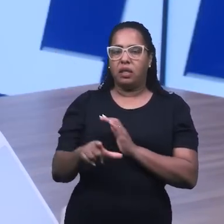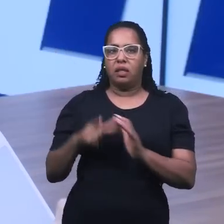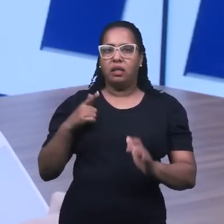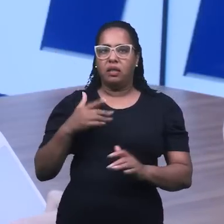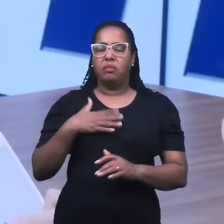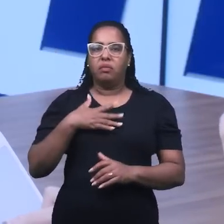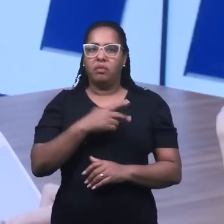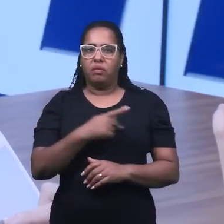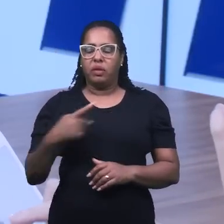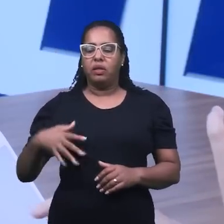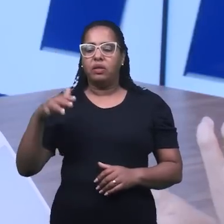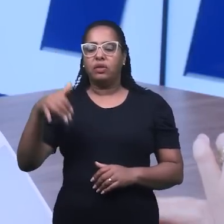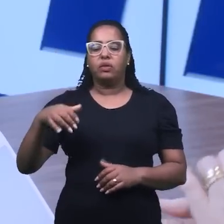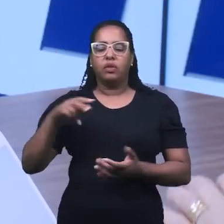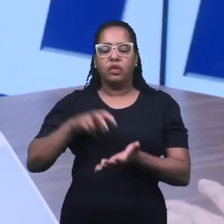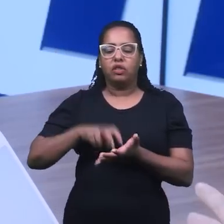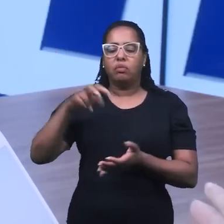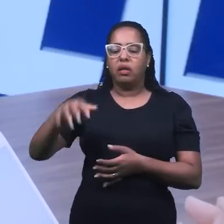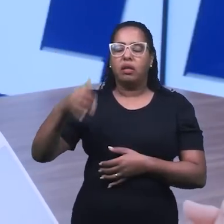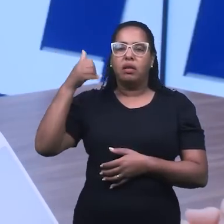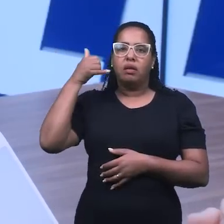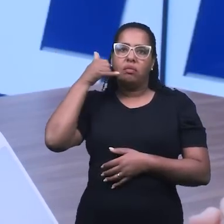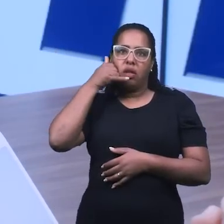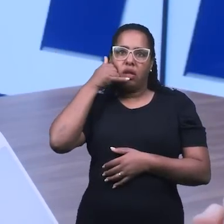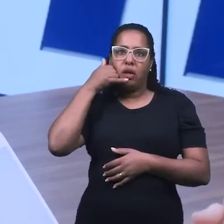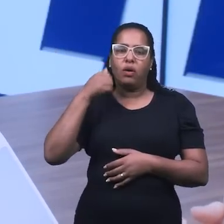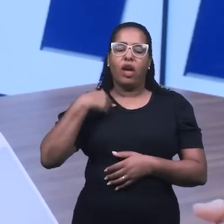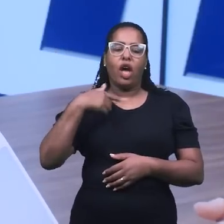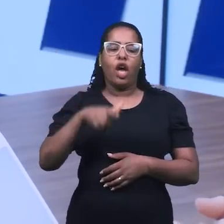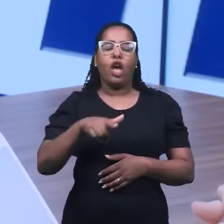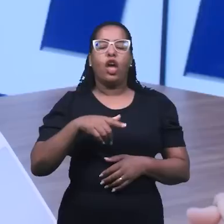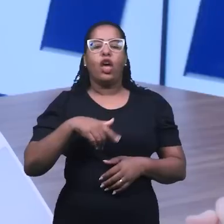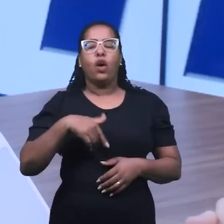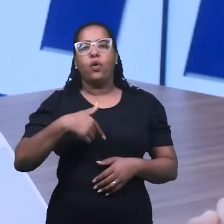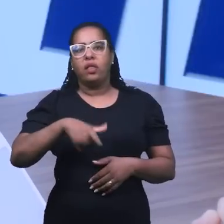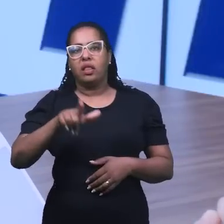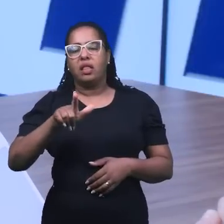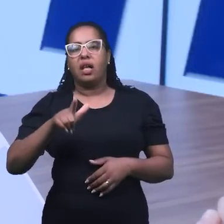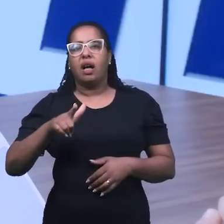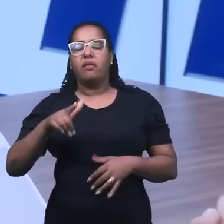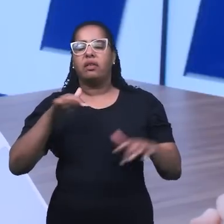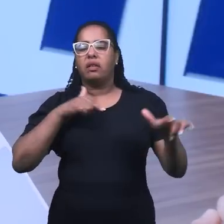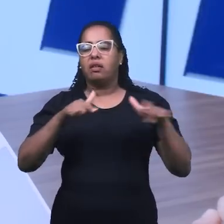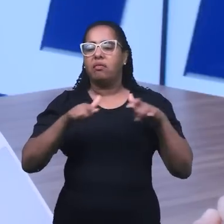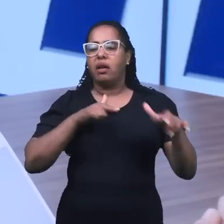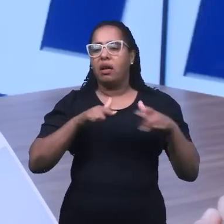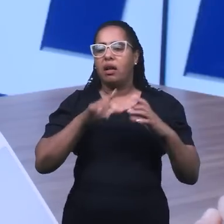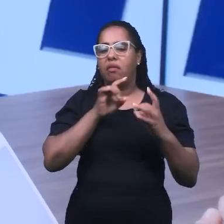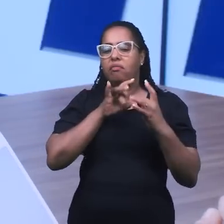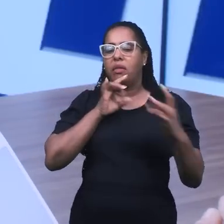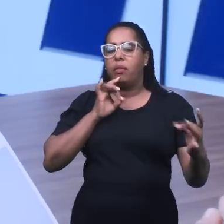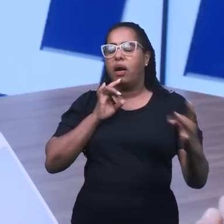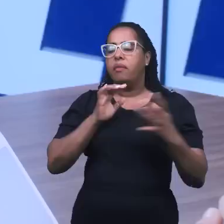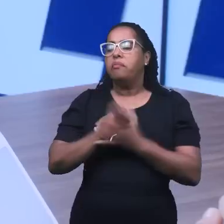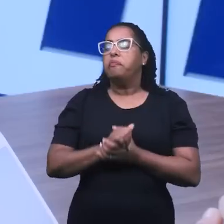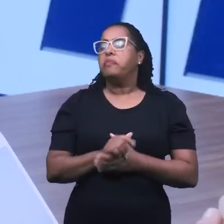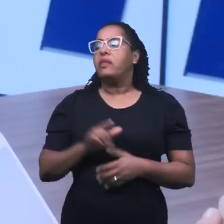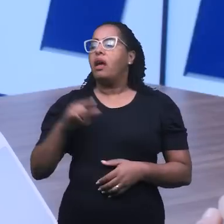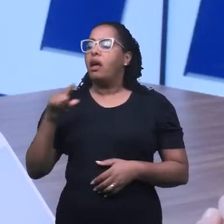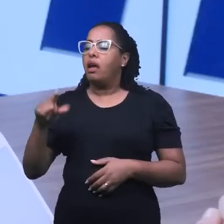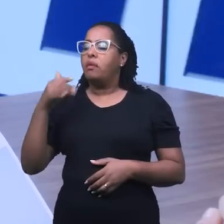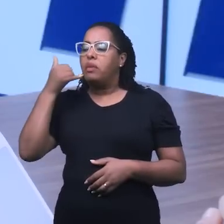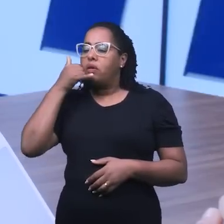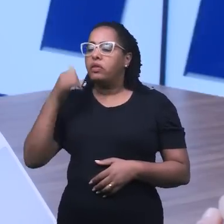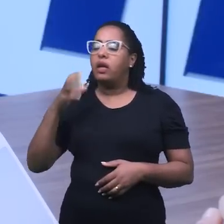pastor, um dia, numa manhã, me ligou. Eu estava trabalhando remoto e ele falou: Letícia,